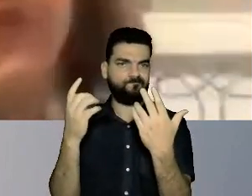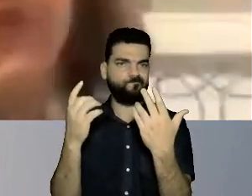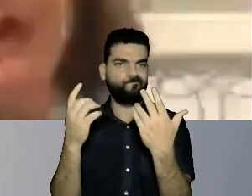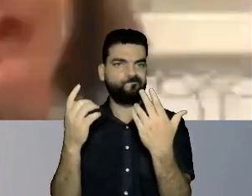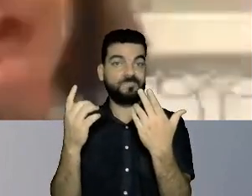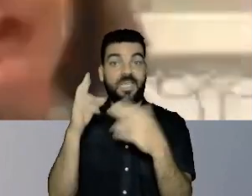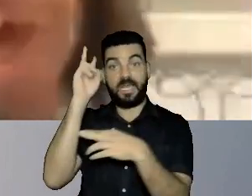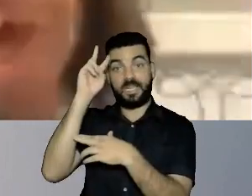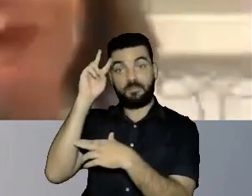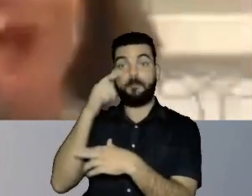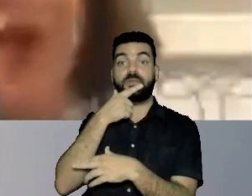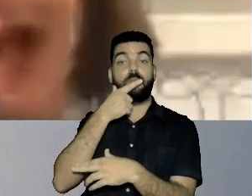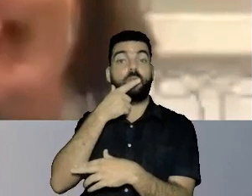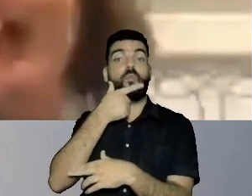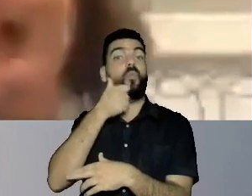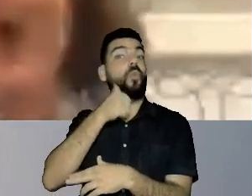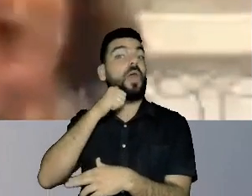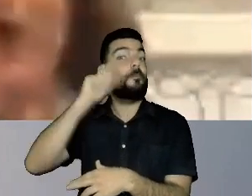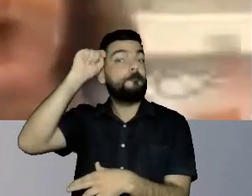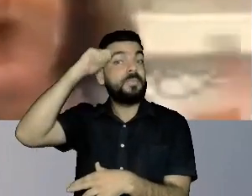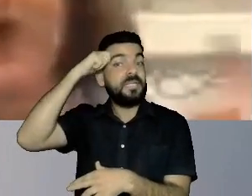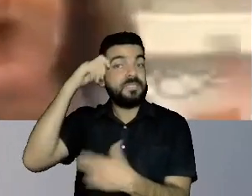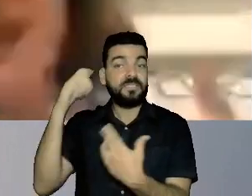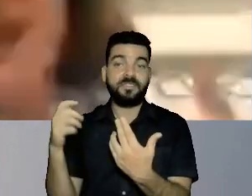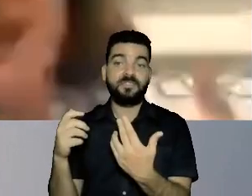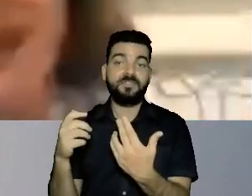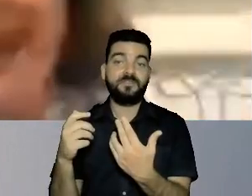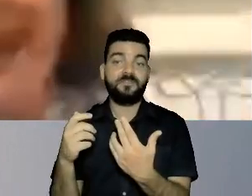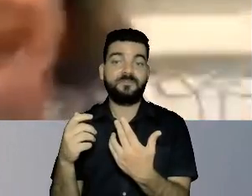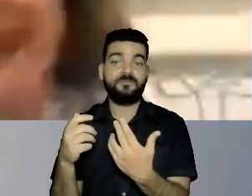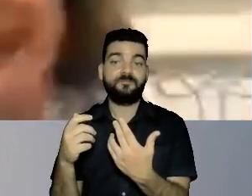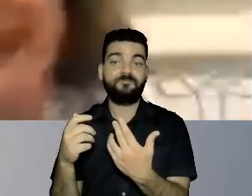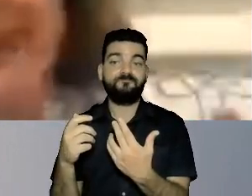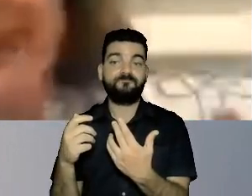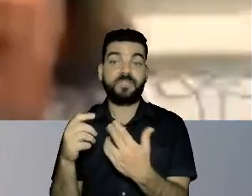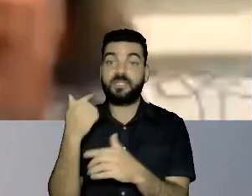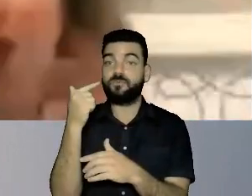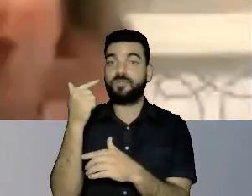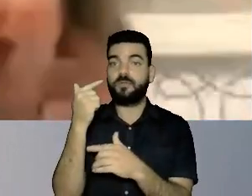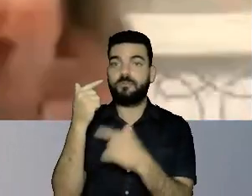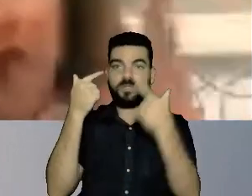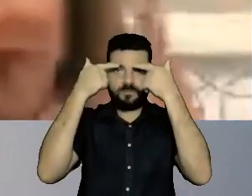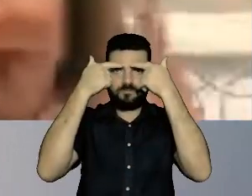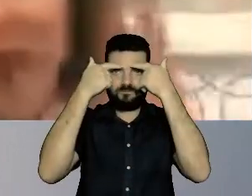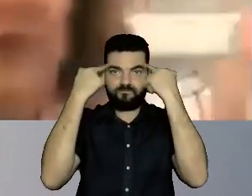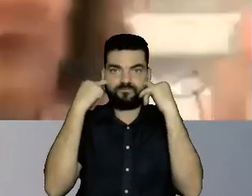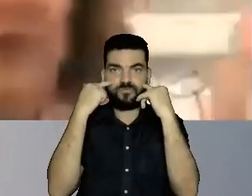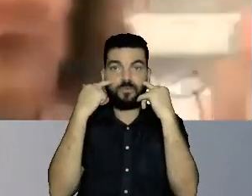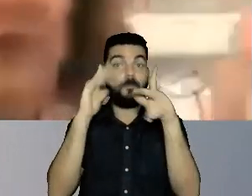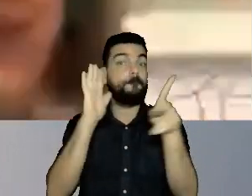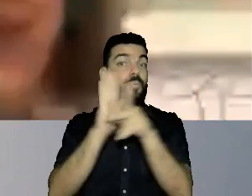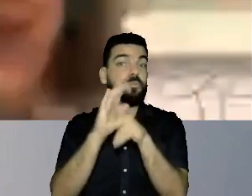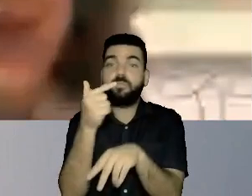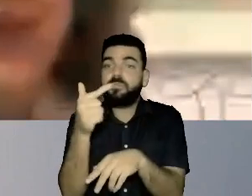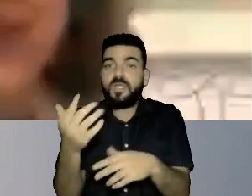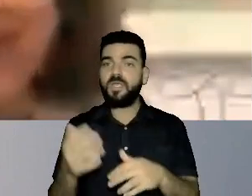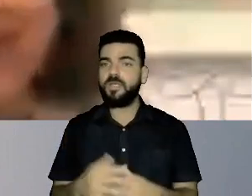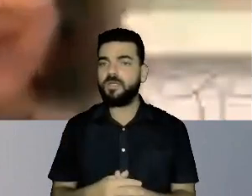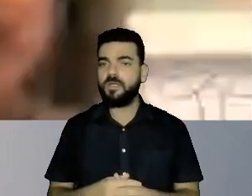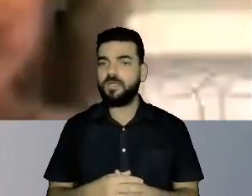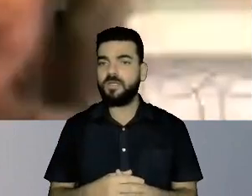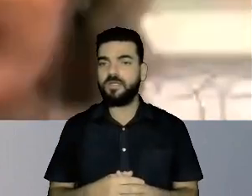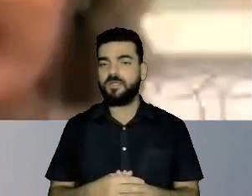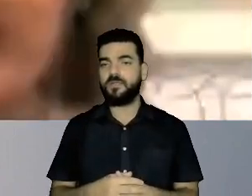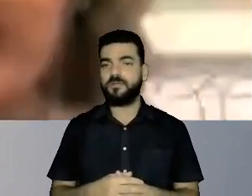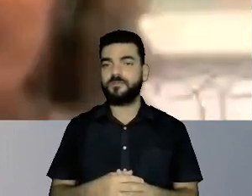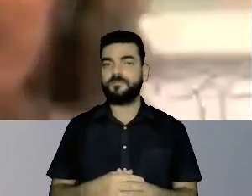mulher negra. As figuras, as imagens abertas que lembram uma mulher negra, elas